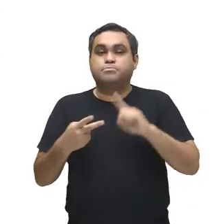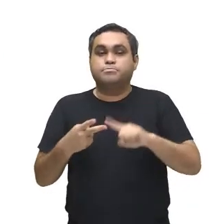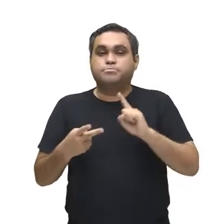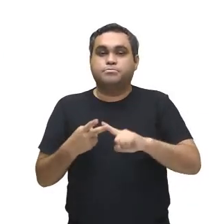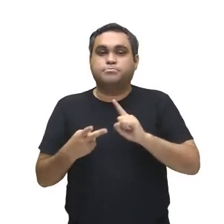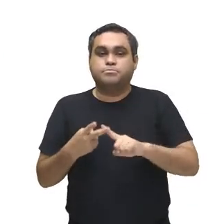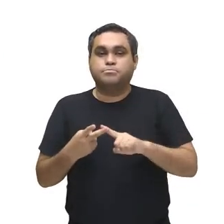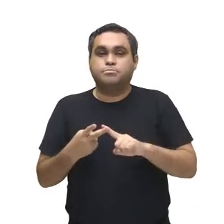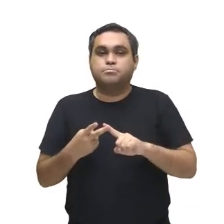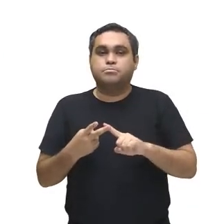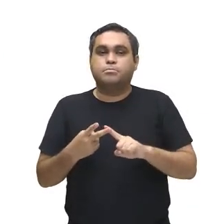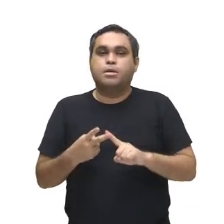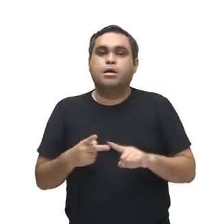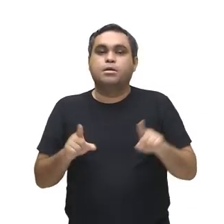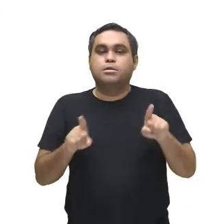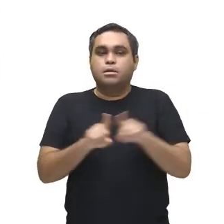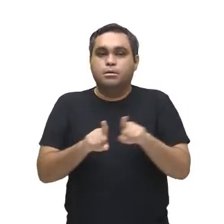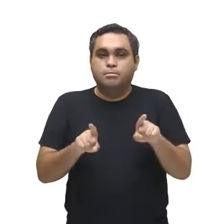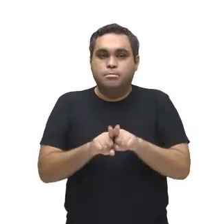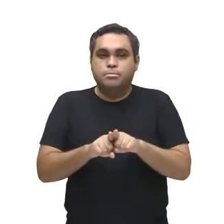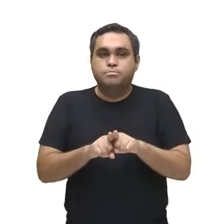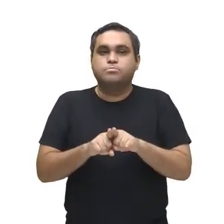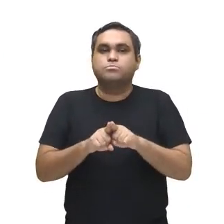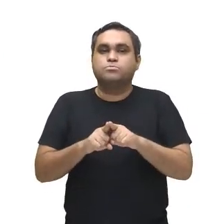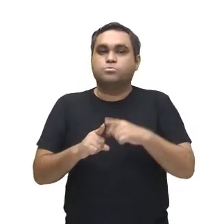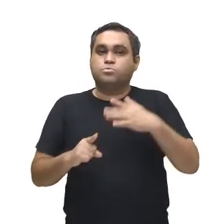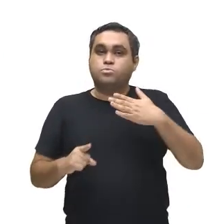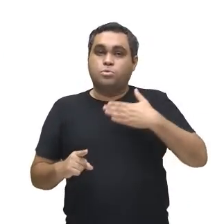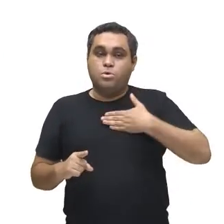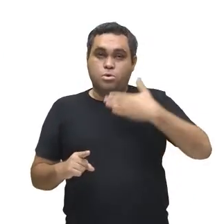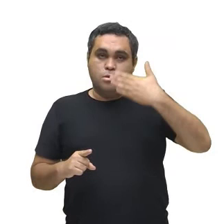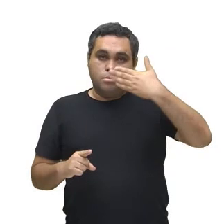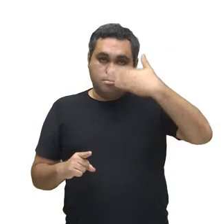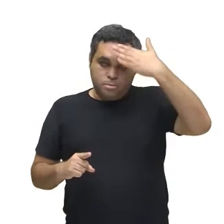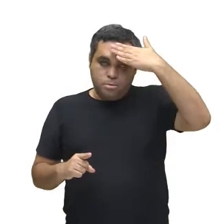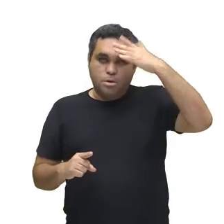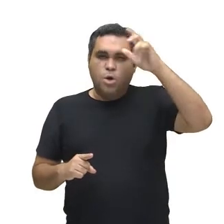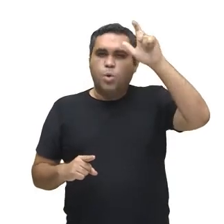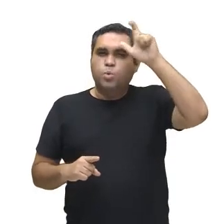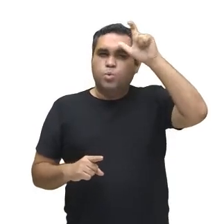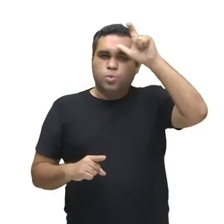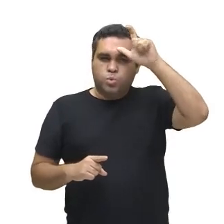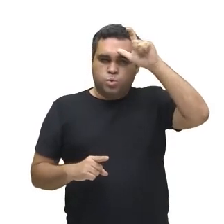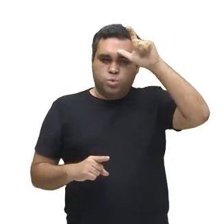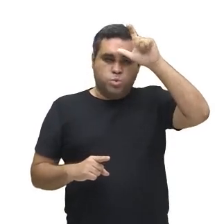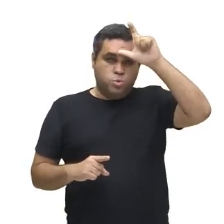Império Turco-Otomano aguçou a rivalidade e o controle por territórios.